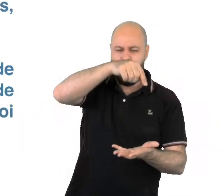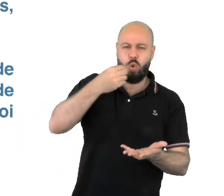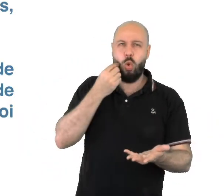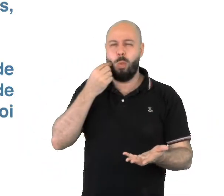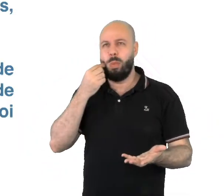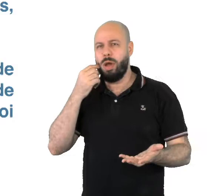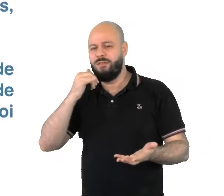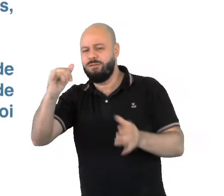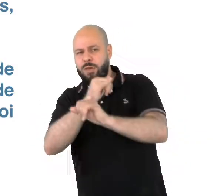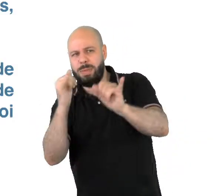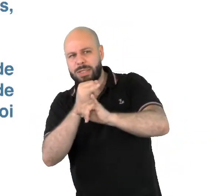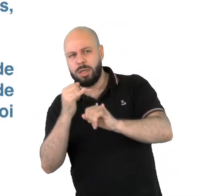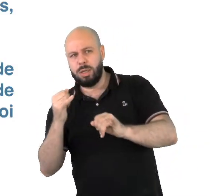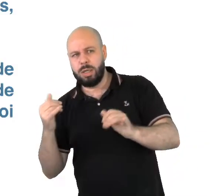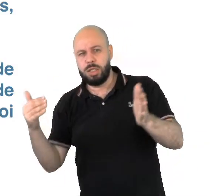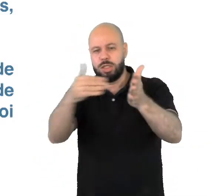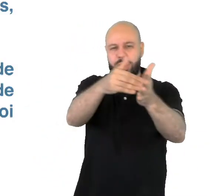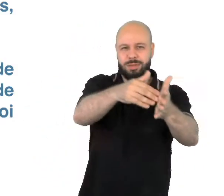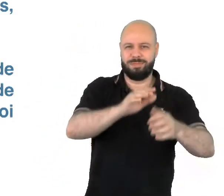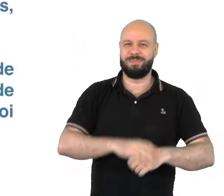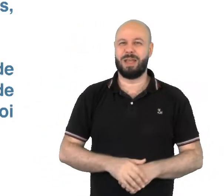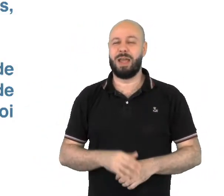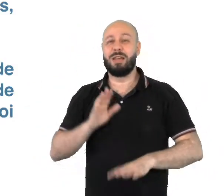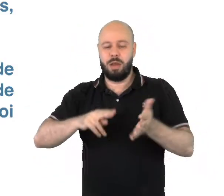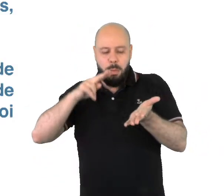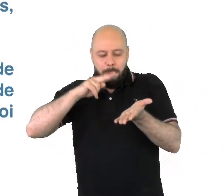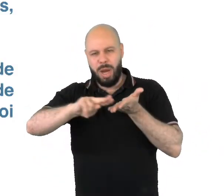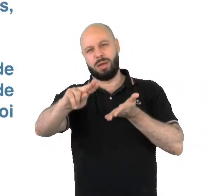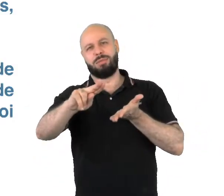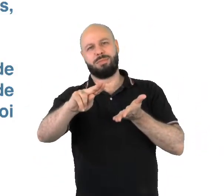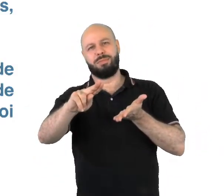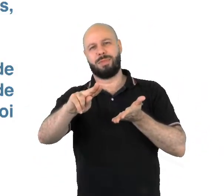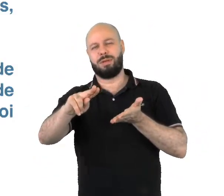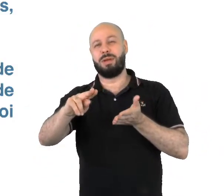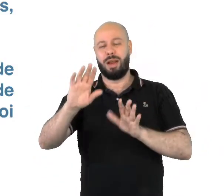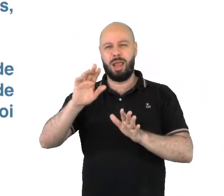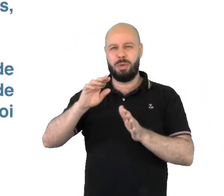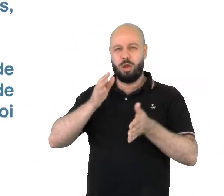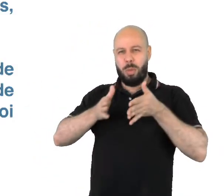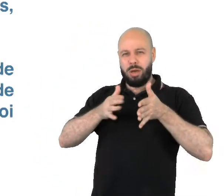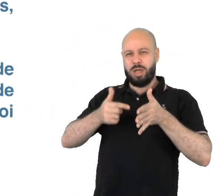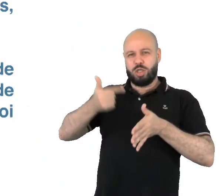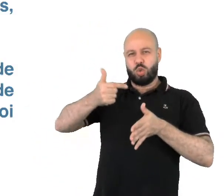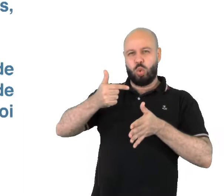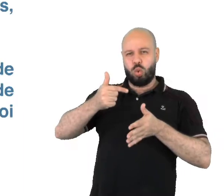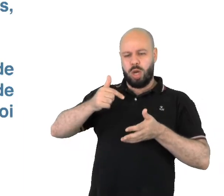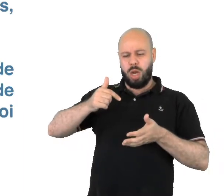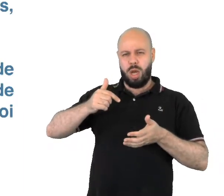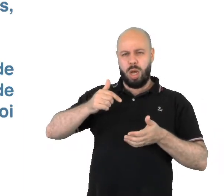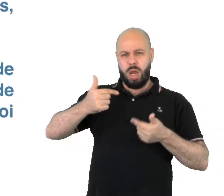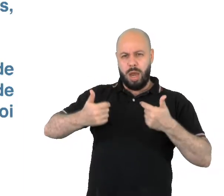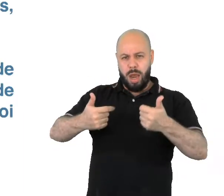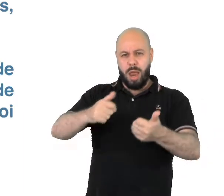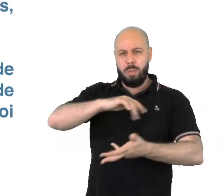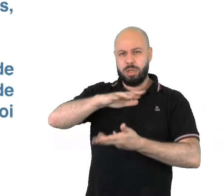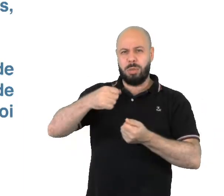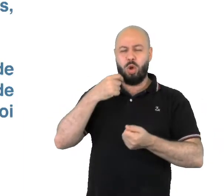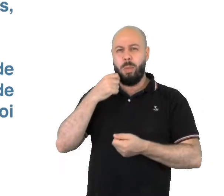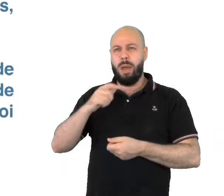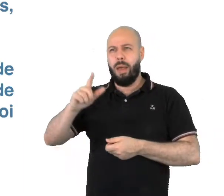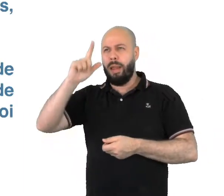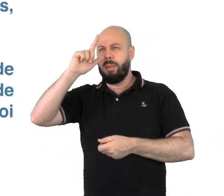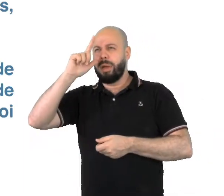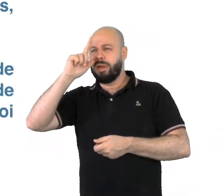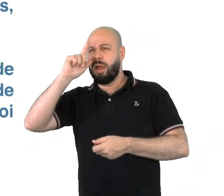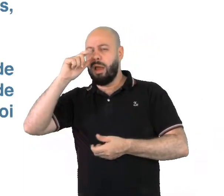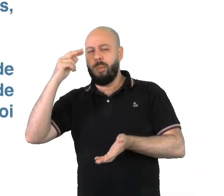rapidamente, a mensagem. Imagina ter que mandar uma carta, como na Segunda Guerra Mundial. Até ela chegar do outro lado da Alemanha, já